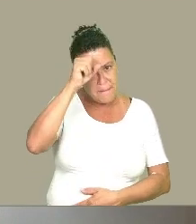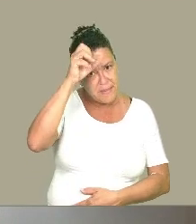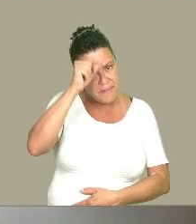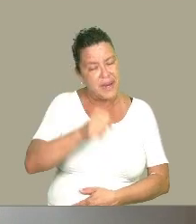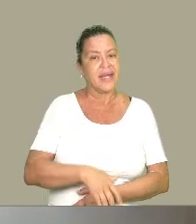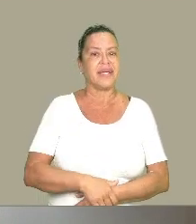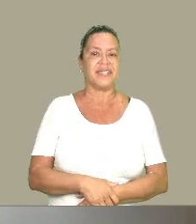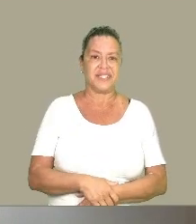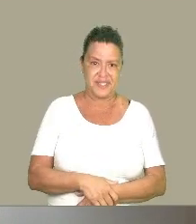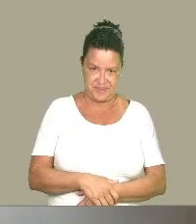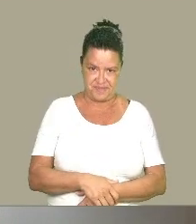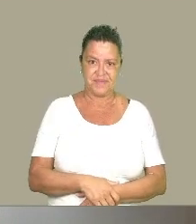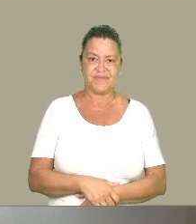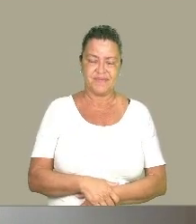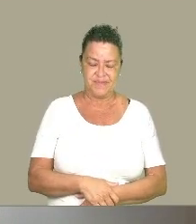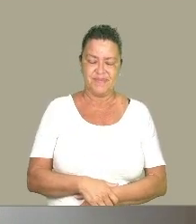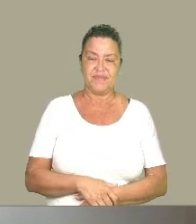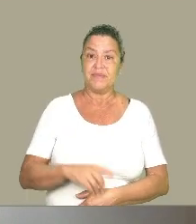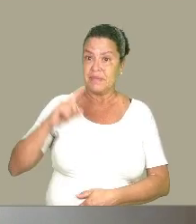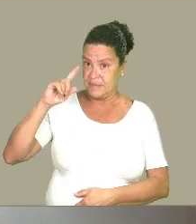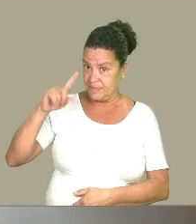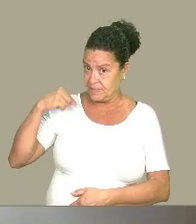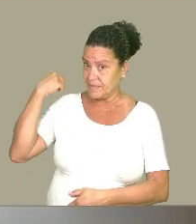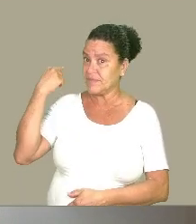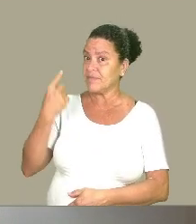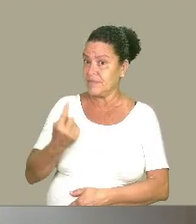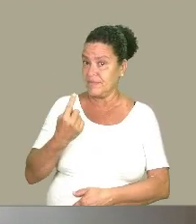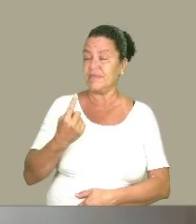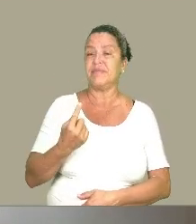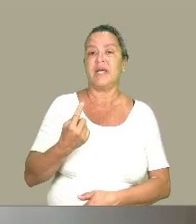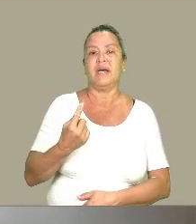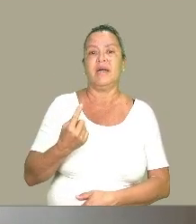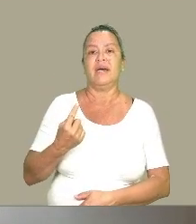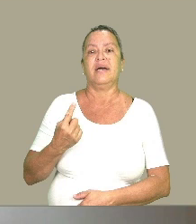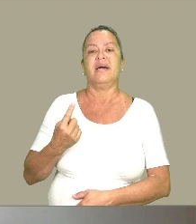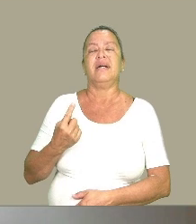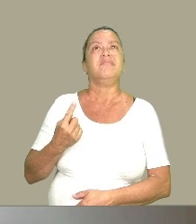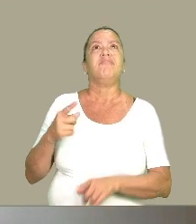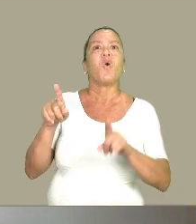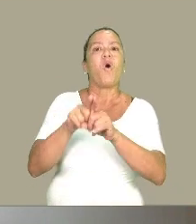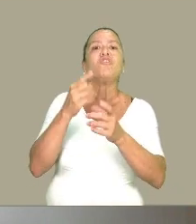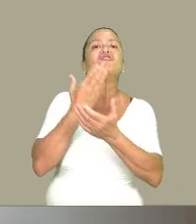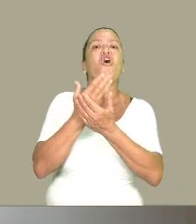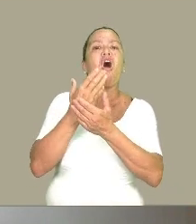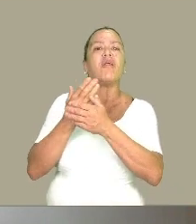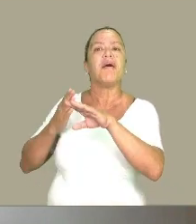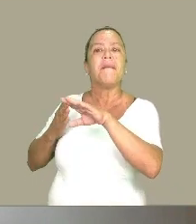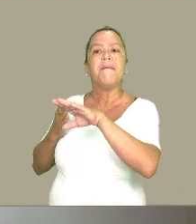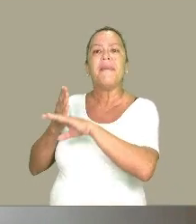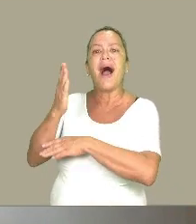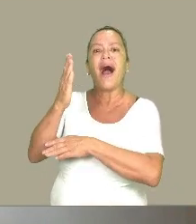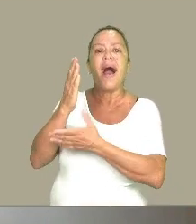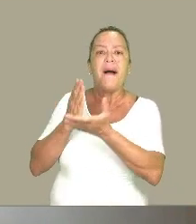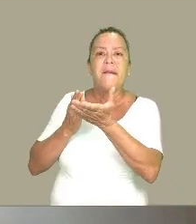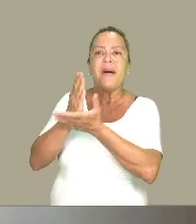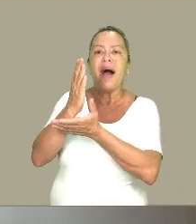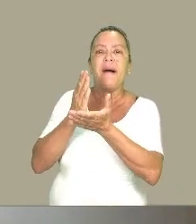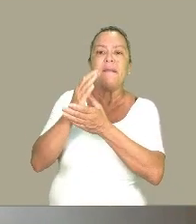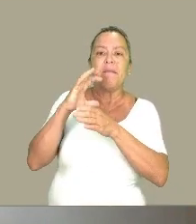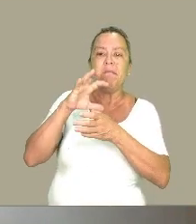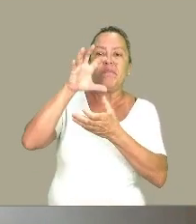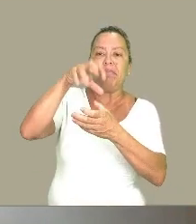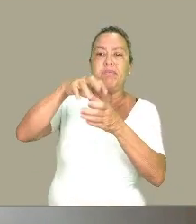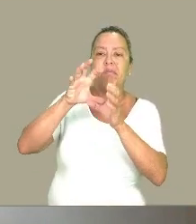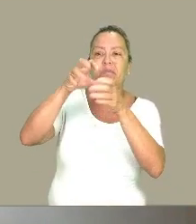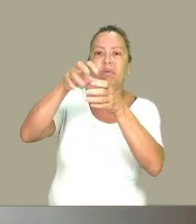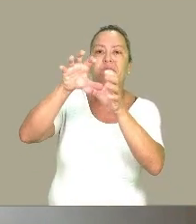nós mesmos, para depois entrarmos na universidade, constituída de todos os povos, onde